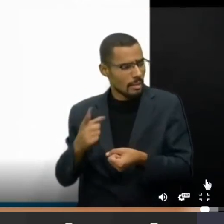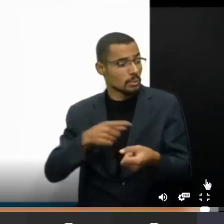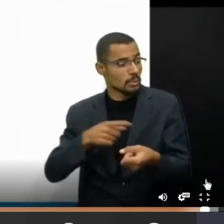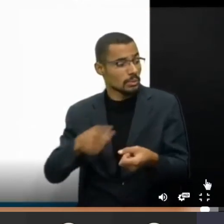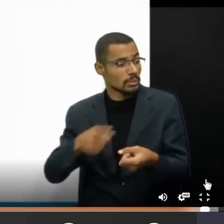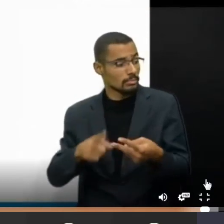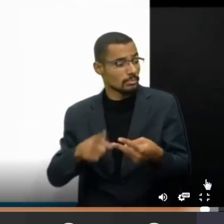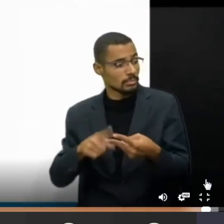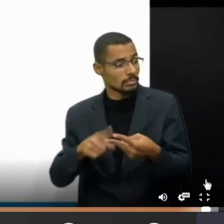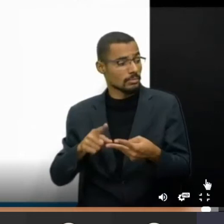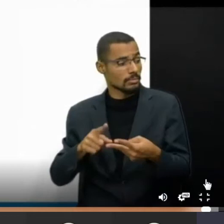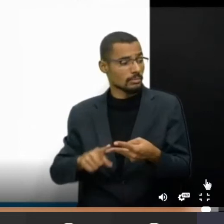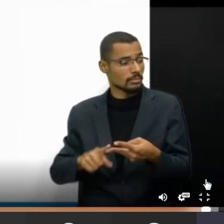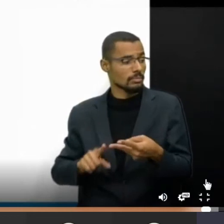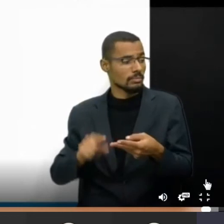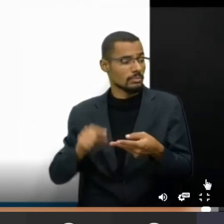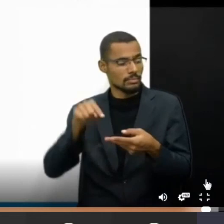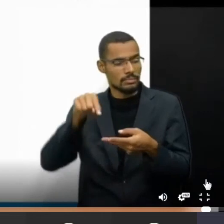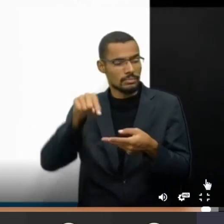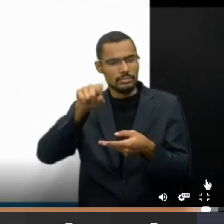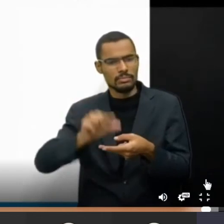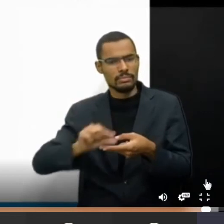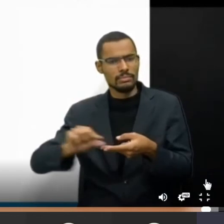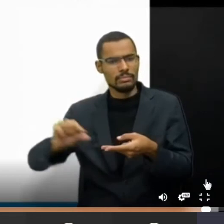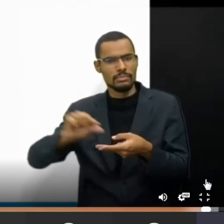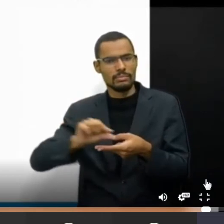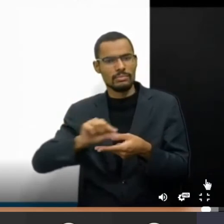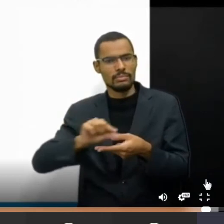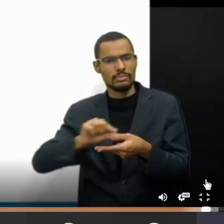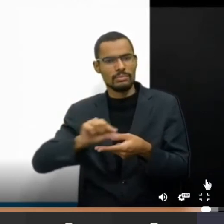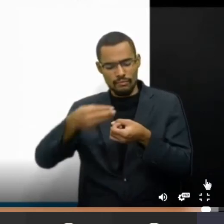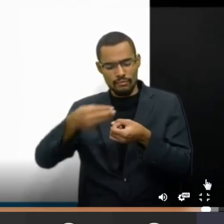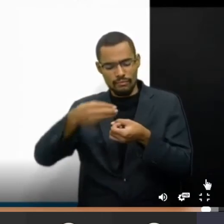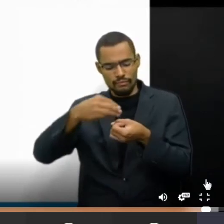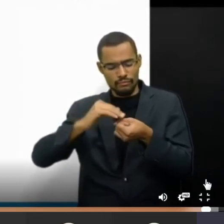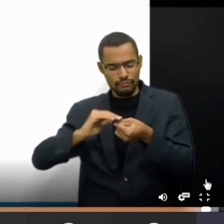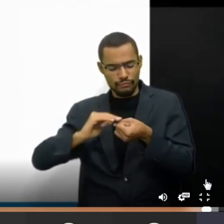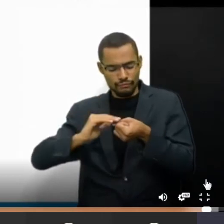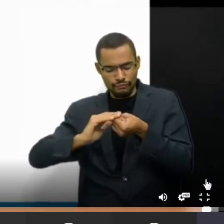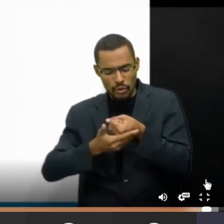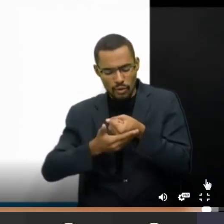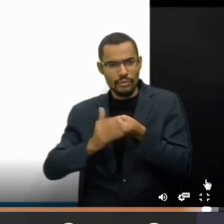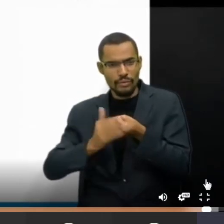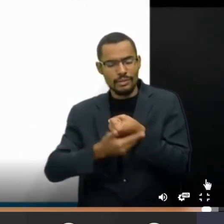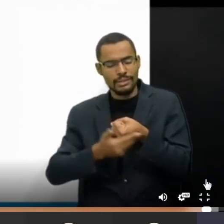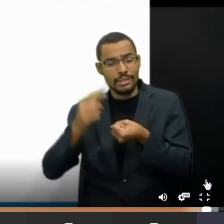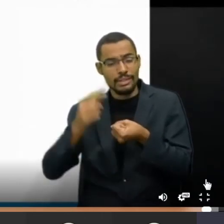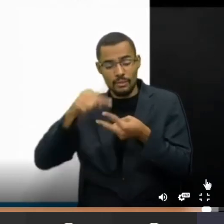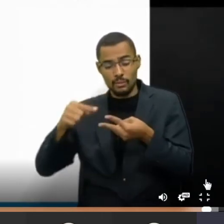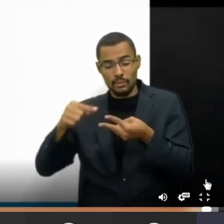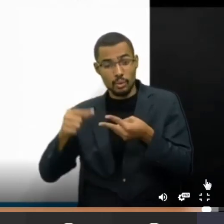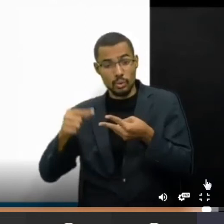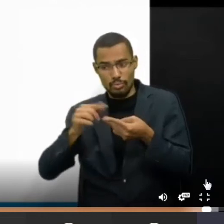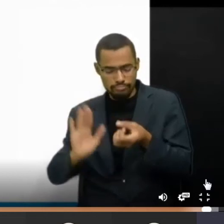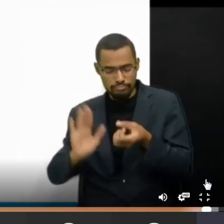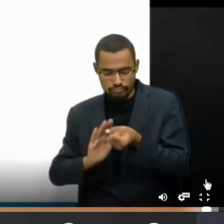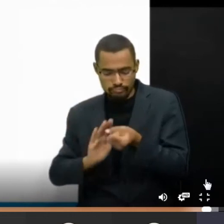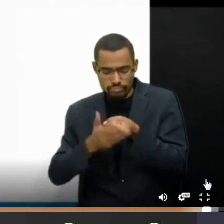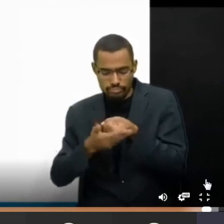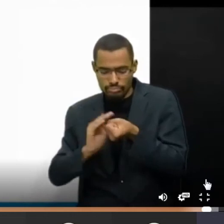aqui é o esfíncter anal externo. Então, os dois esfínteres